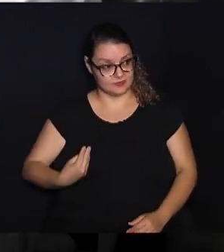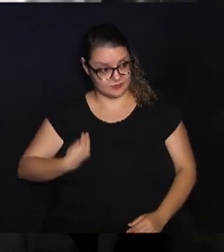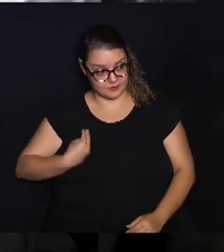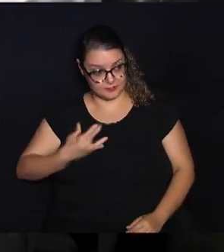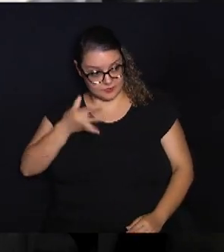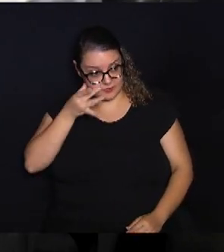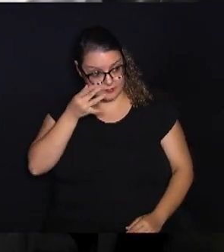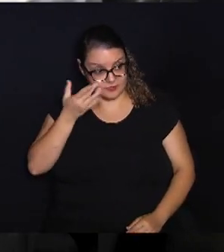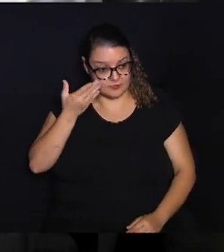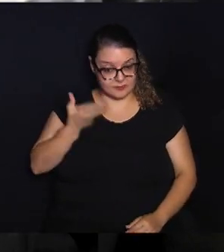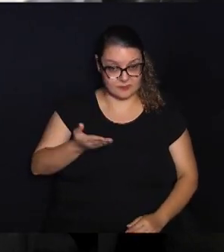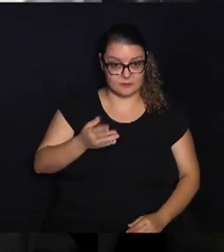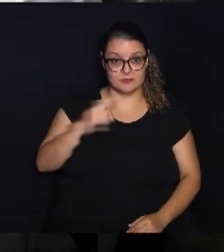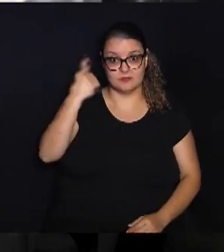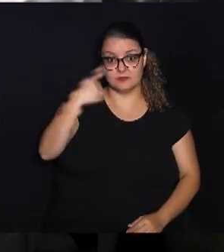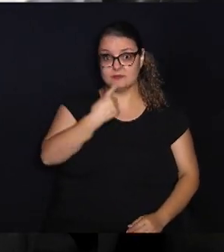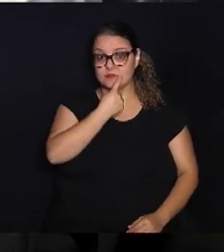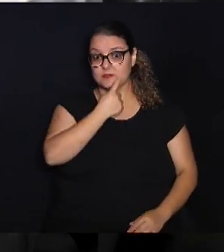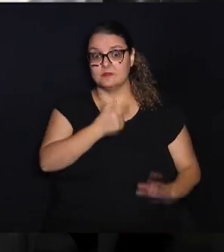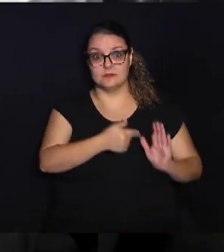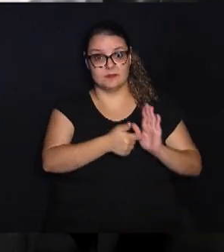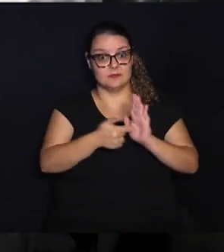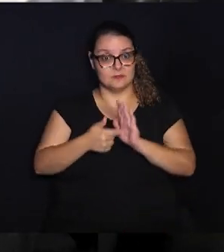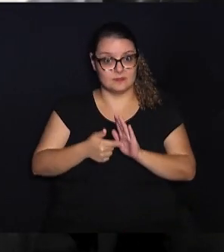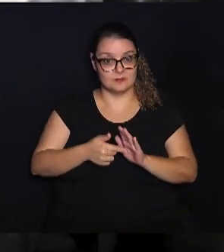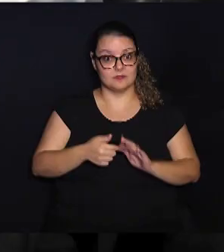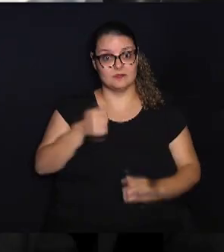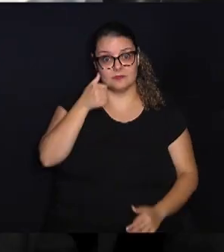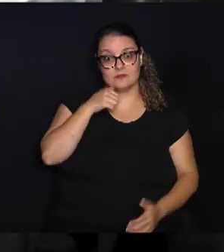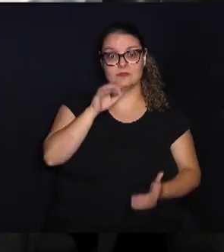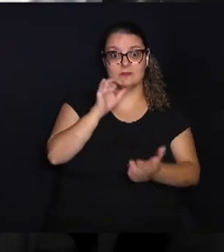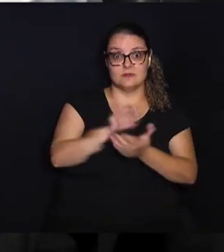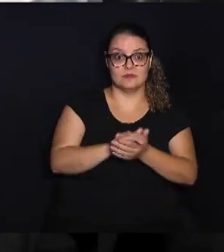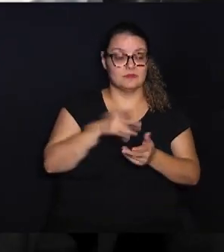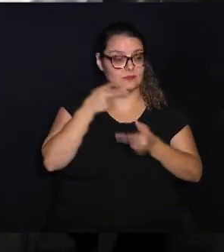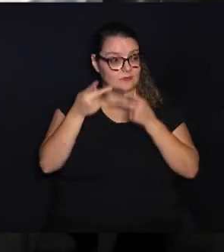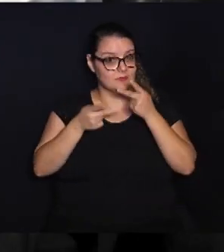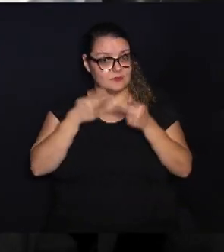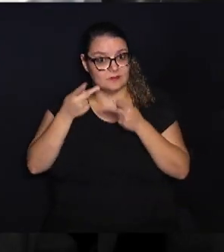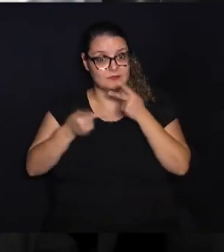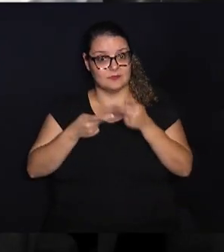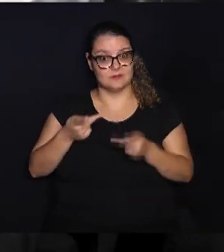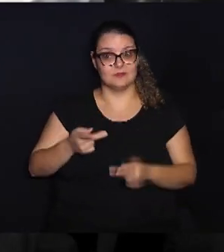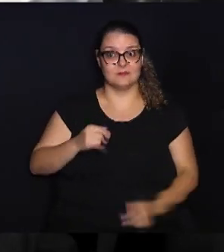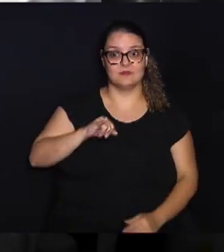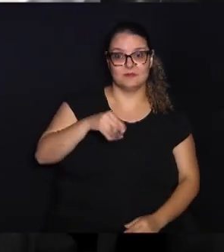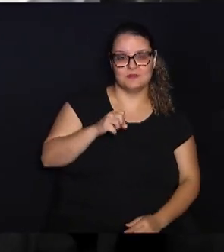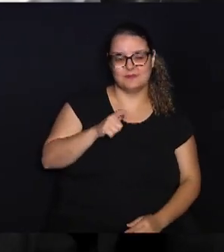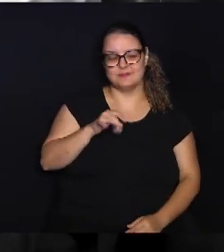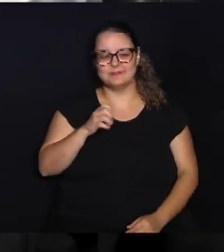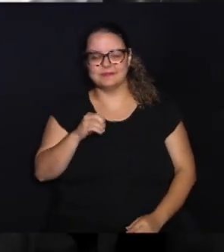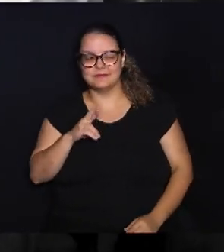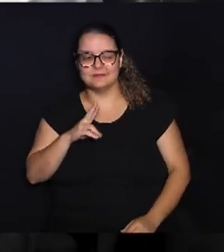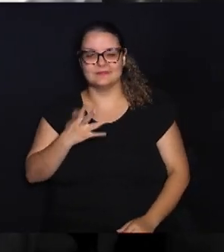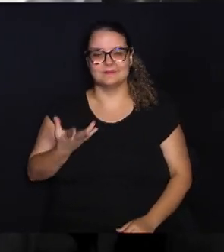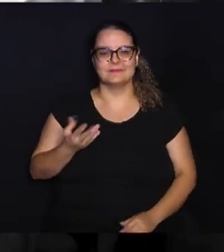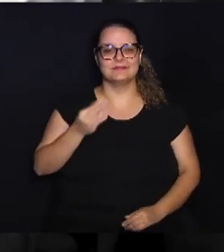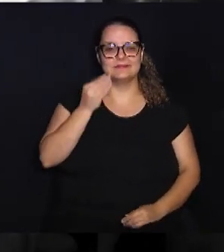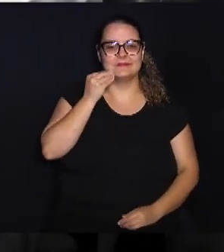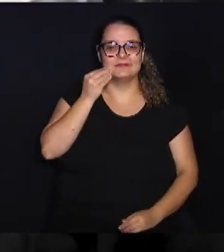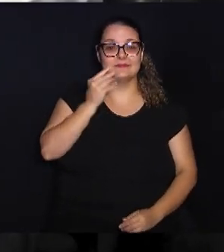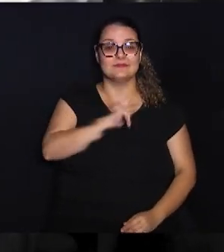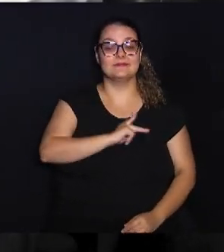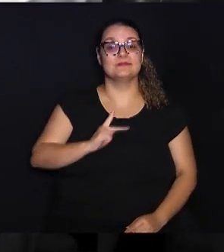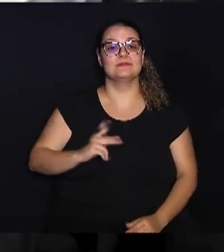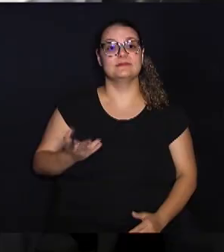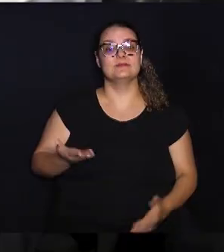pessoal. A Mirna mostrou aqui a sua esposa, contou a história de jogador que você tentou ali pela Ponte Preta.